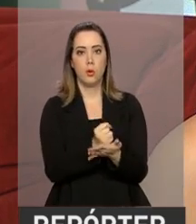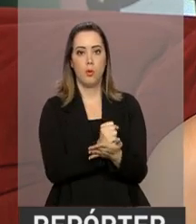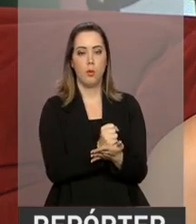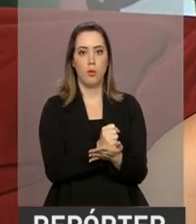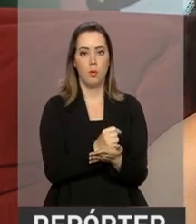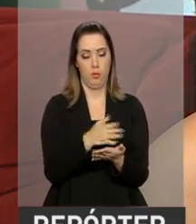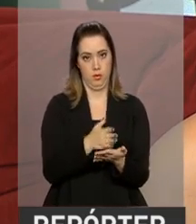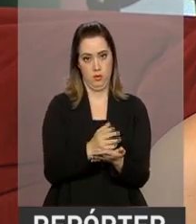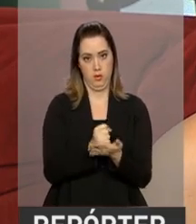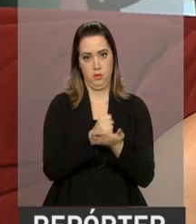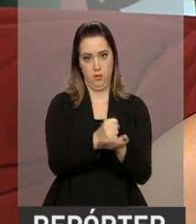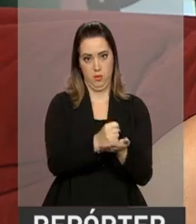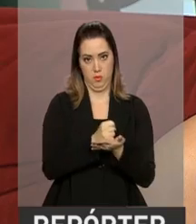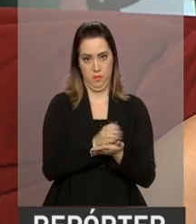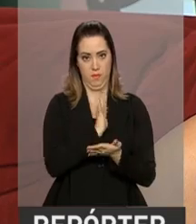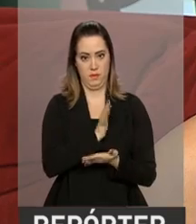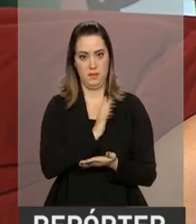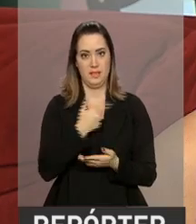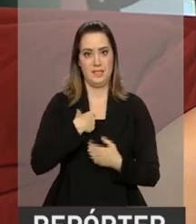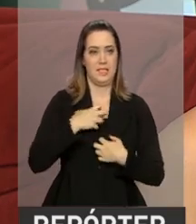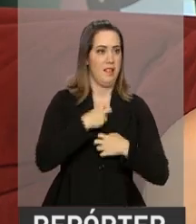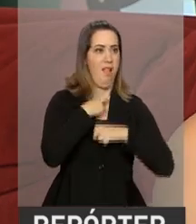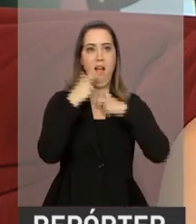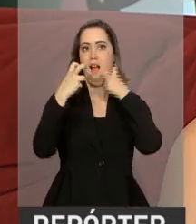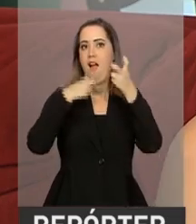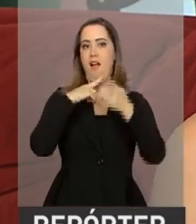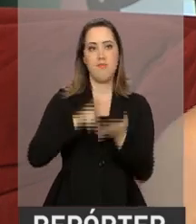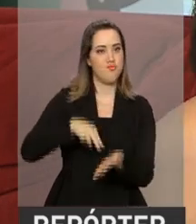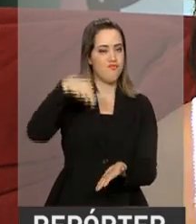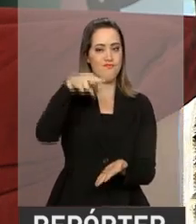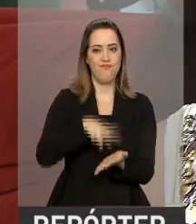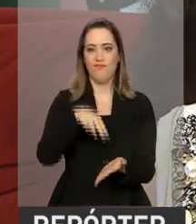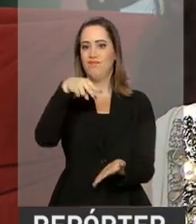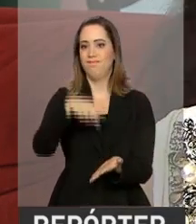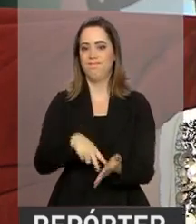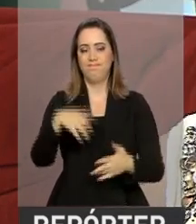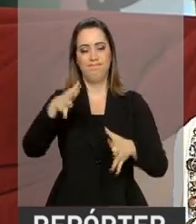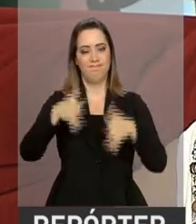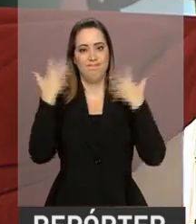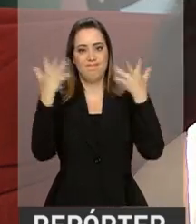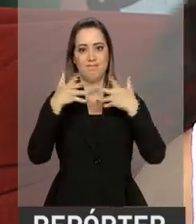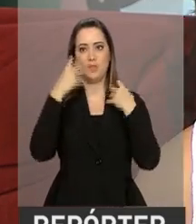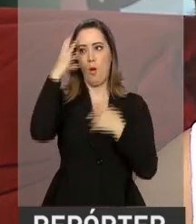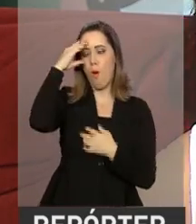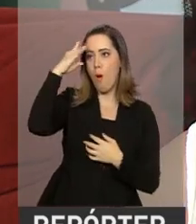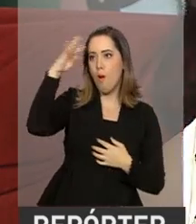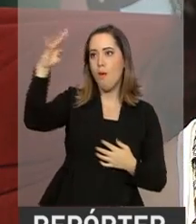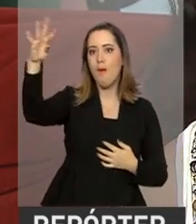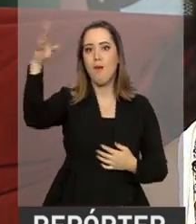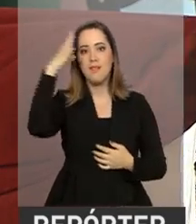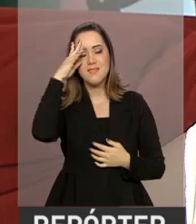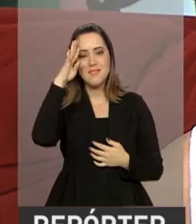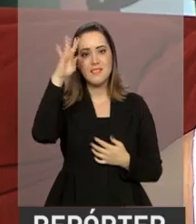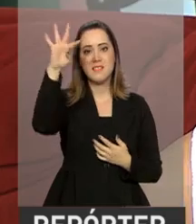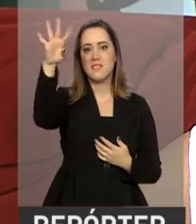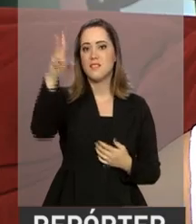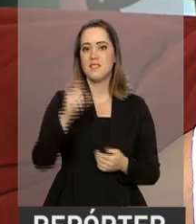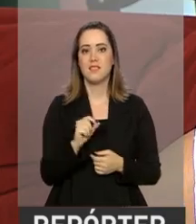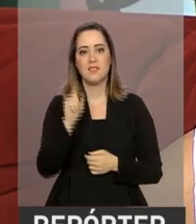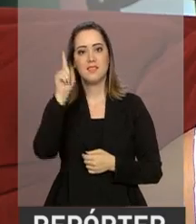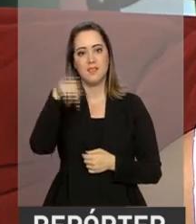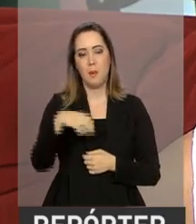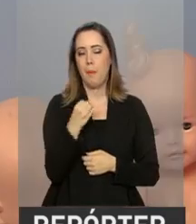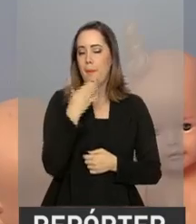gente nossa a gente gritava pulava de alegria Parecia um sonho parecia assim uma coisa de nossa